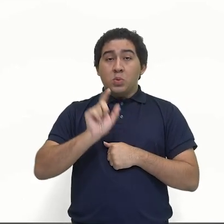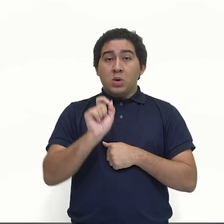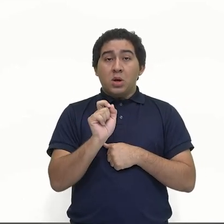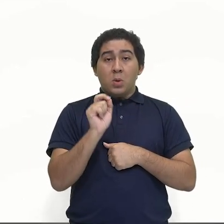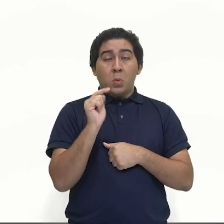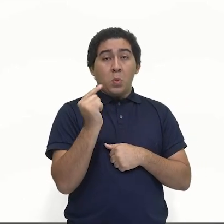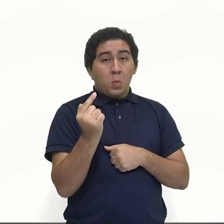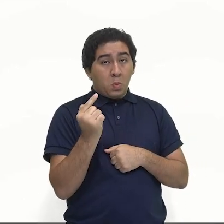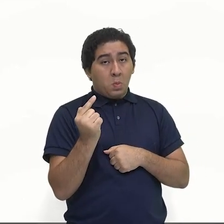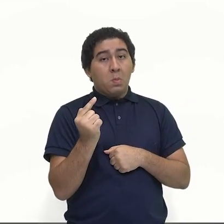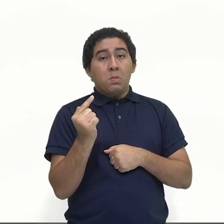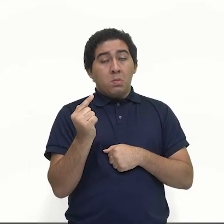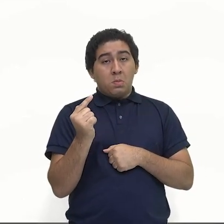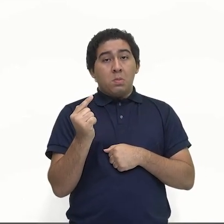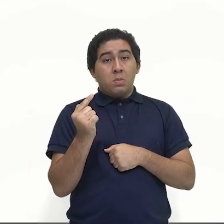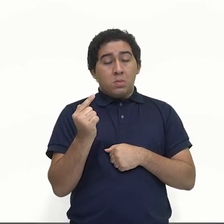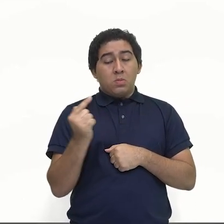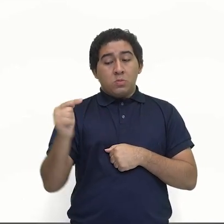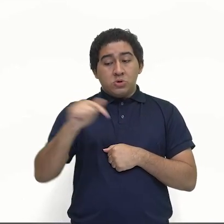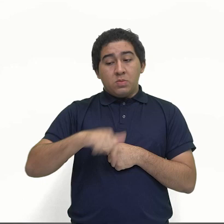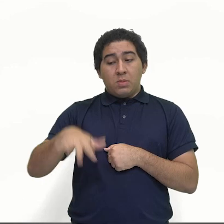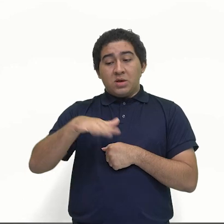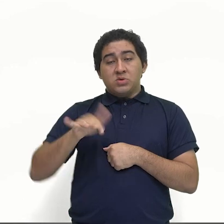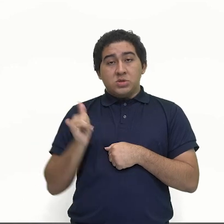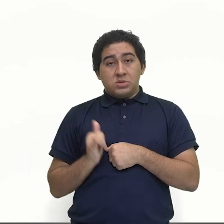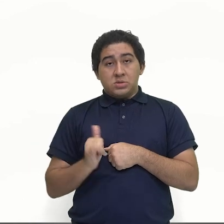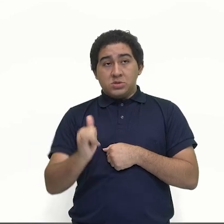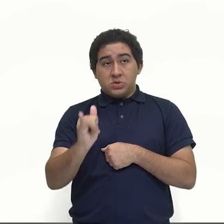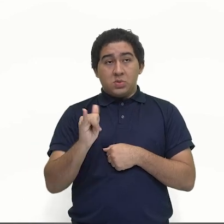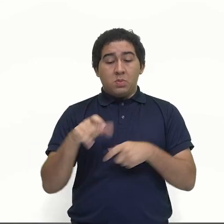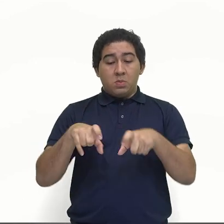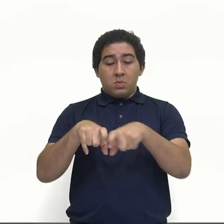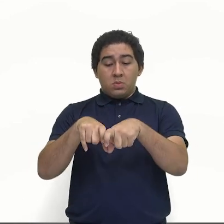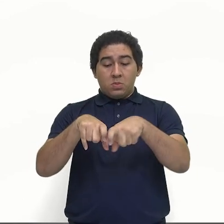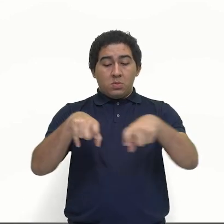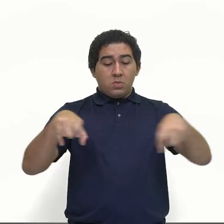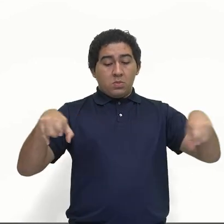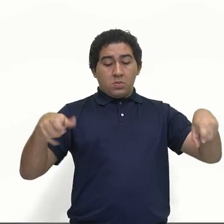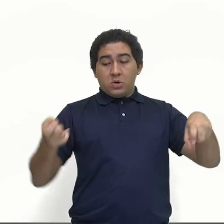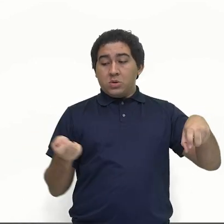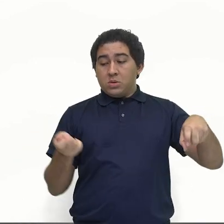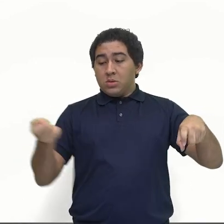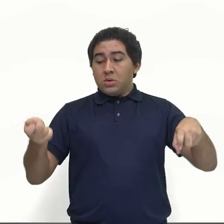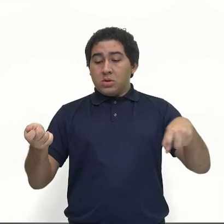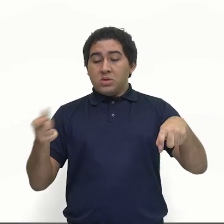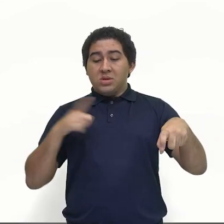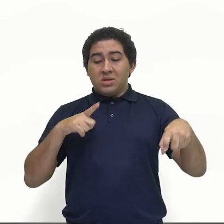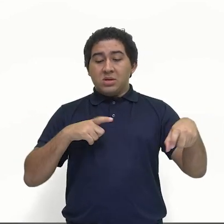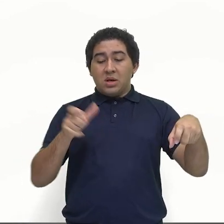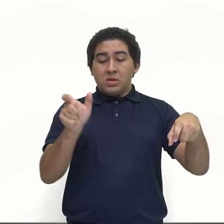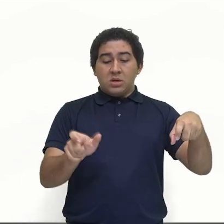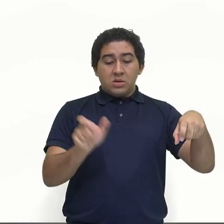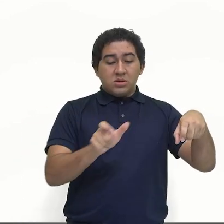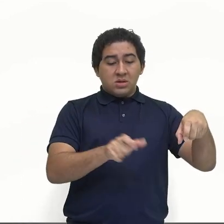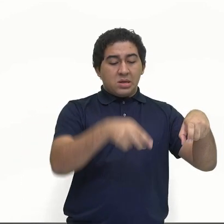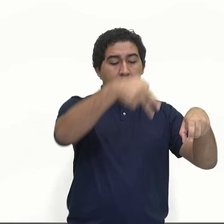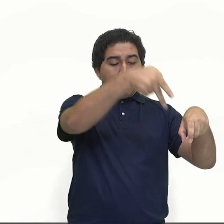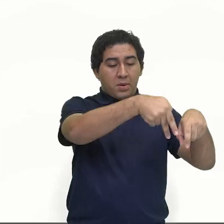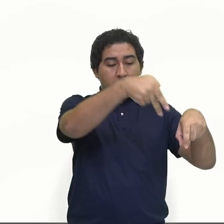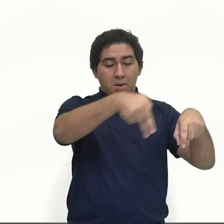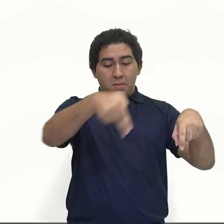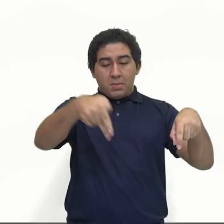um mesmo ponto de energia. Vejam como existem vários exemplos